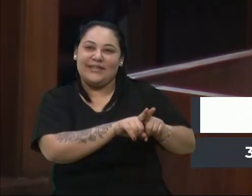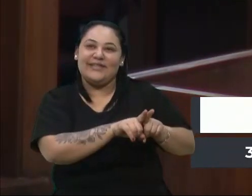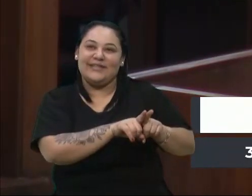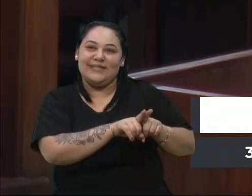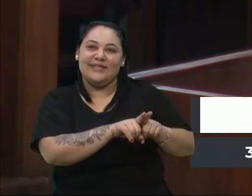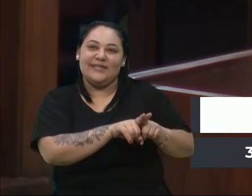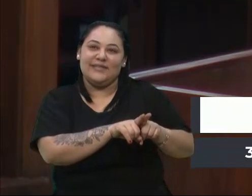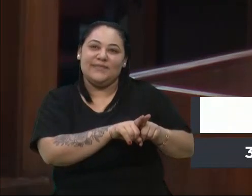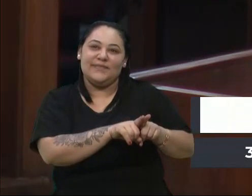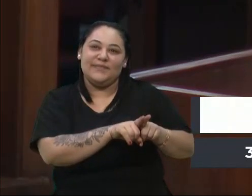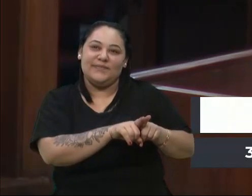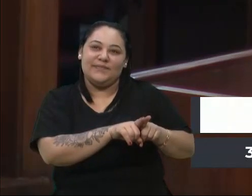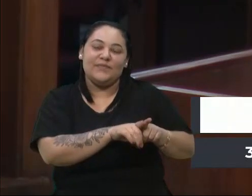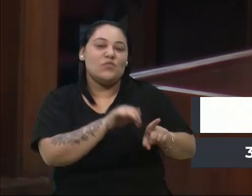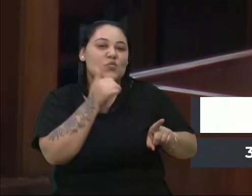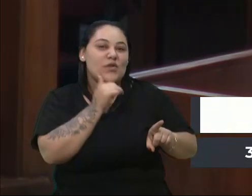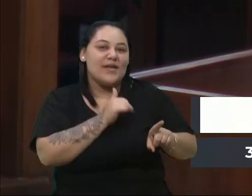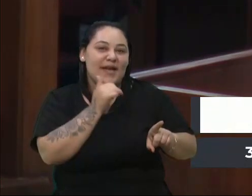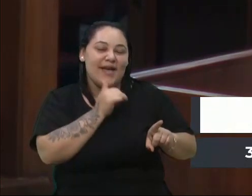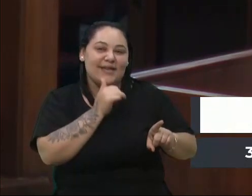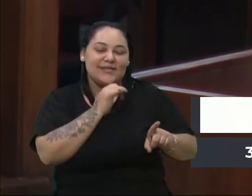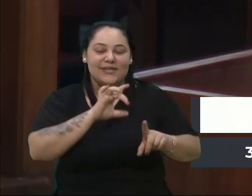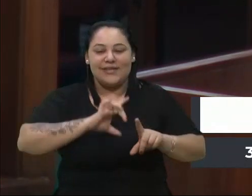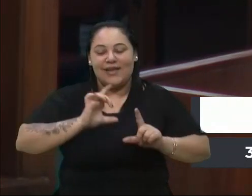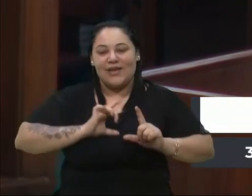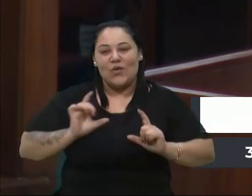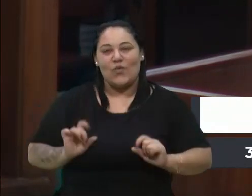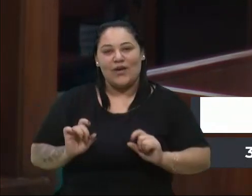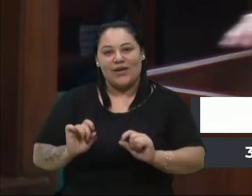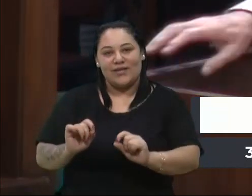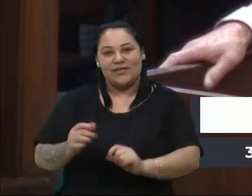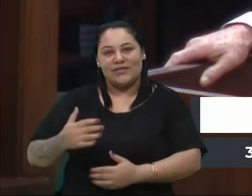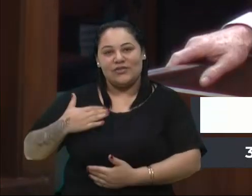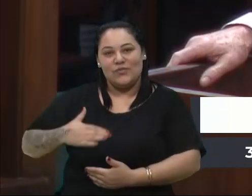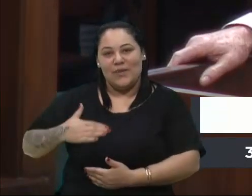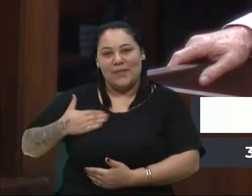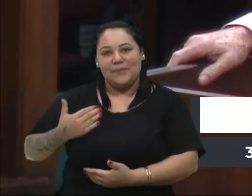as mulheres portadoras de câncer.